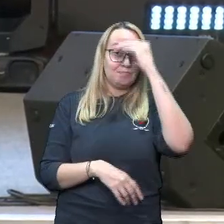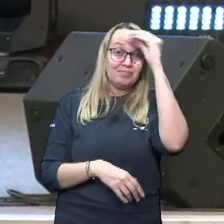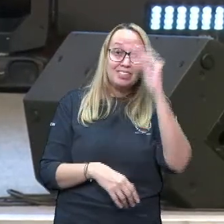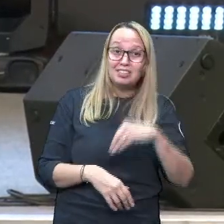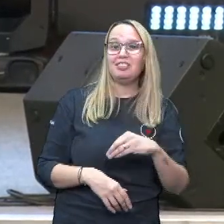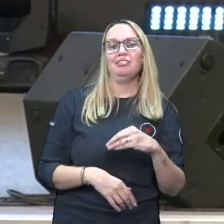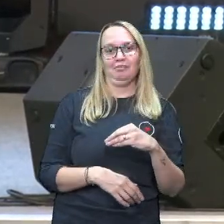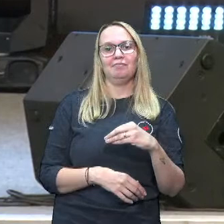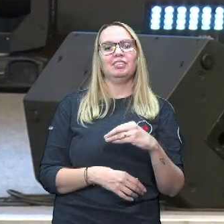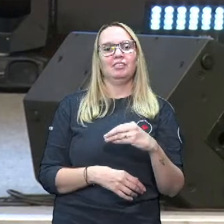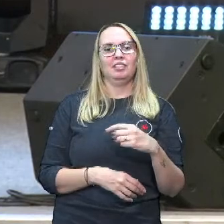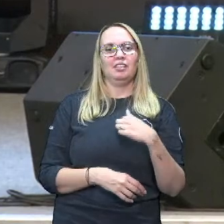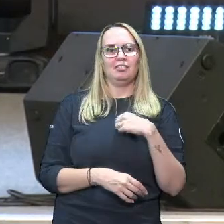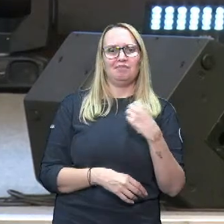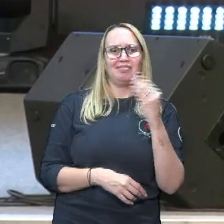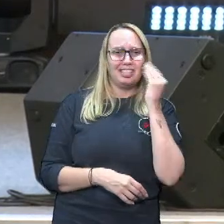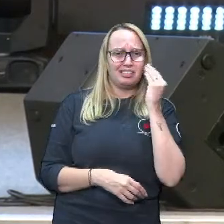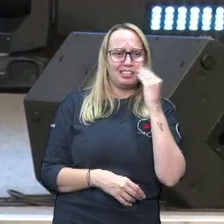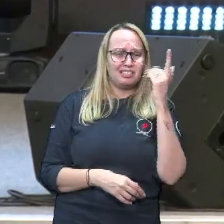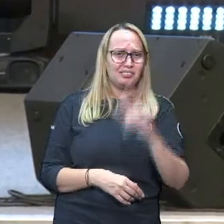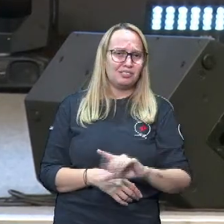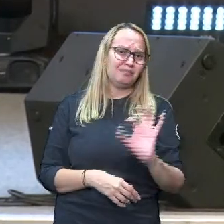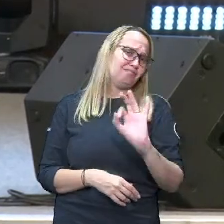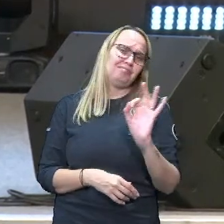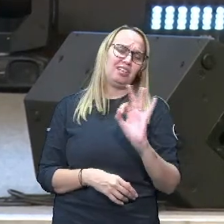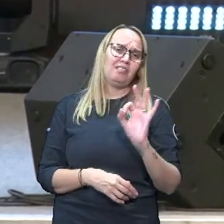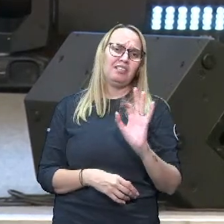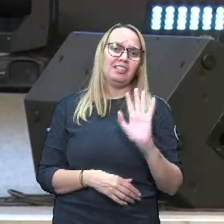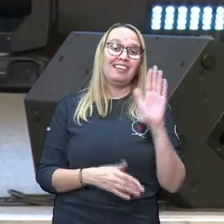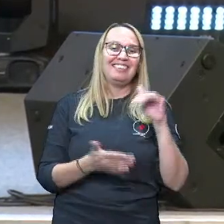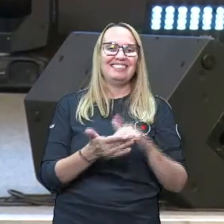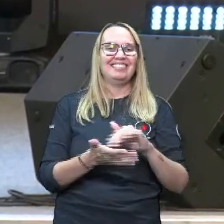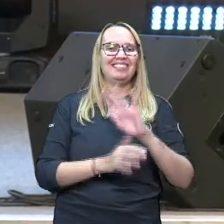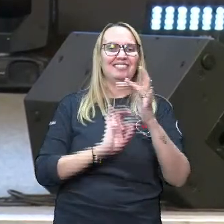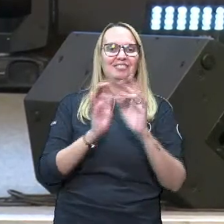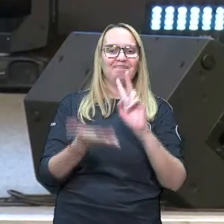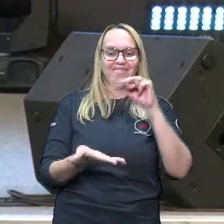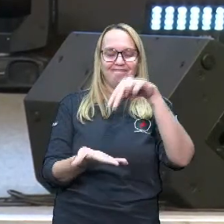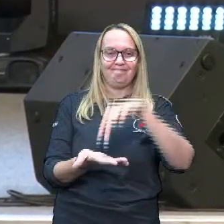mandando uma mensagem dizendo: nós não vamos tentar mais até Jesus chegar.